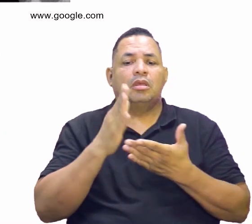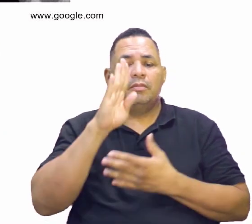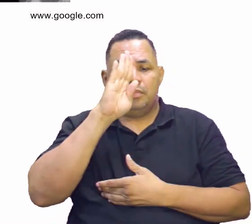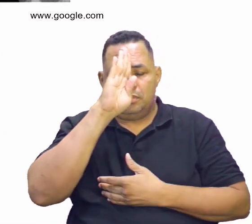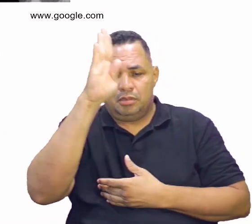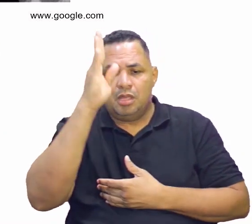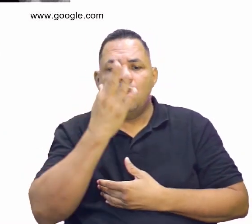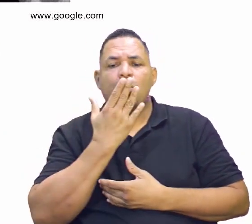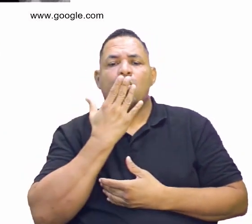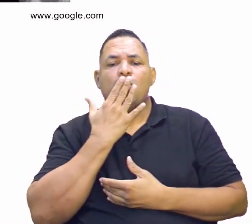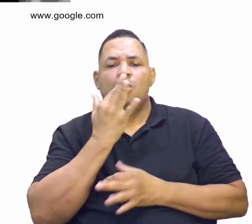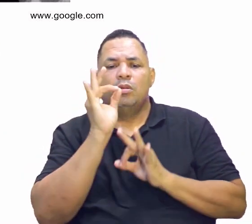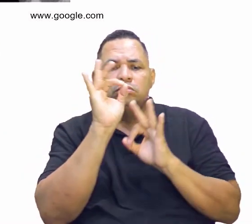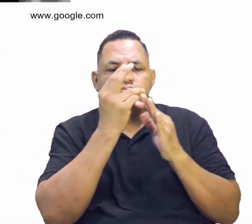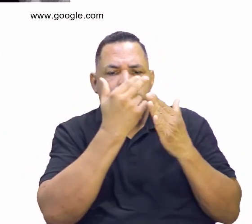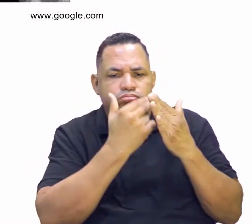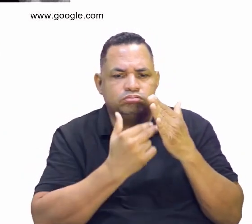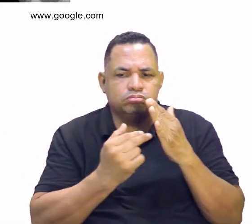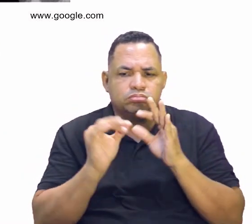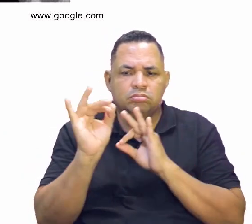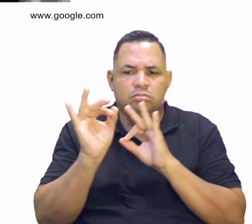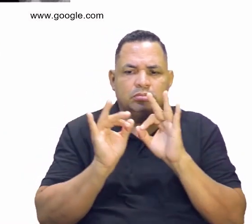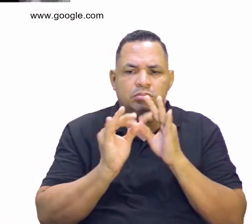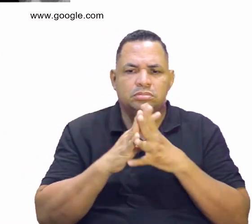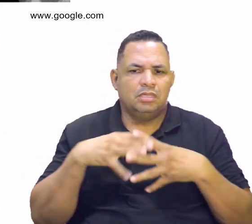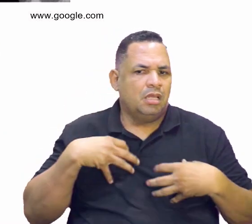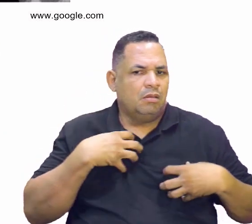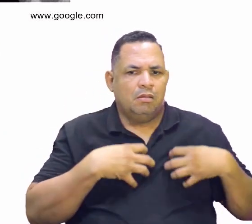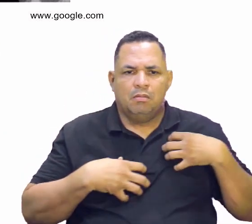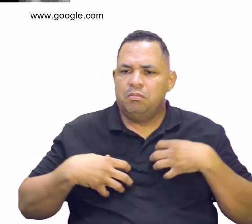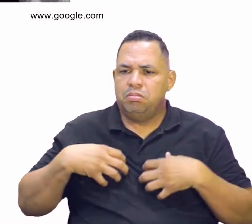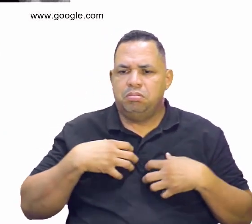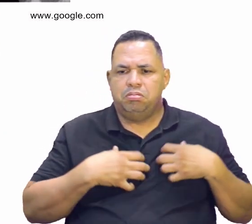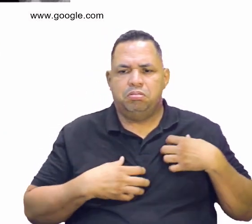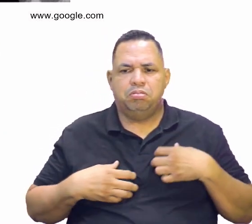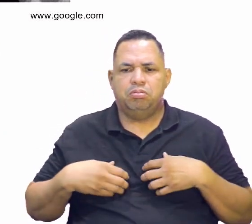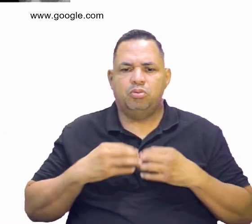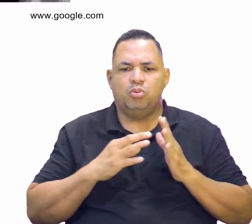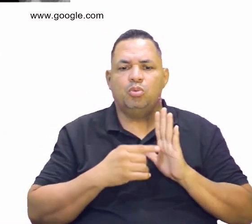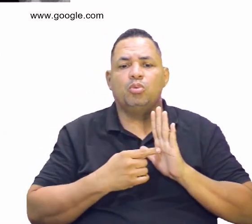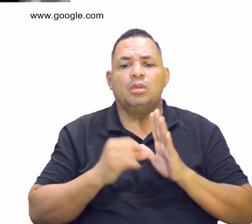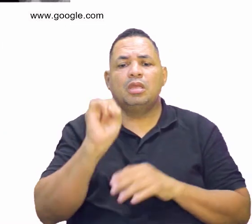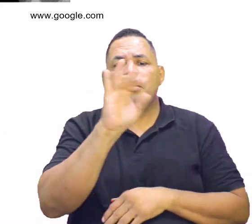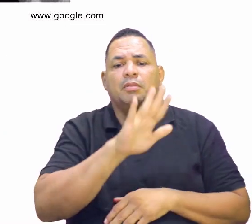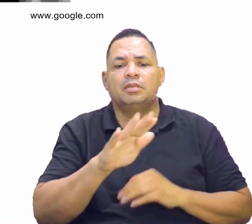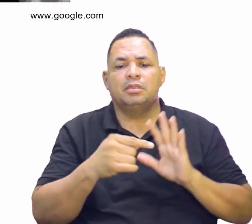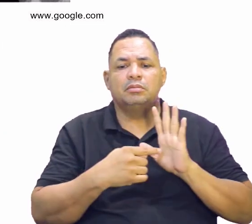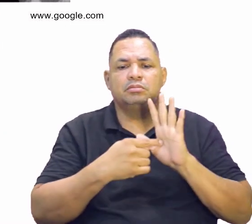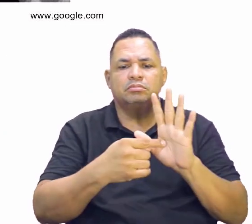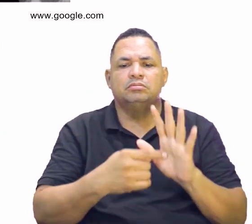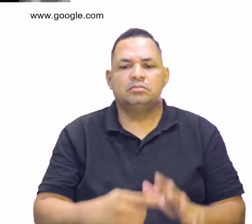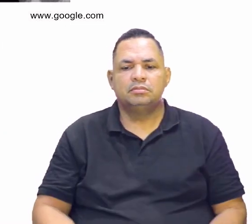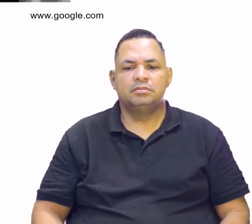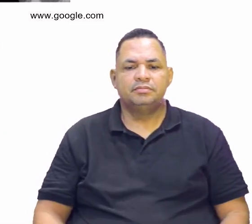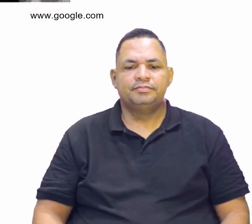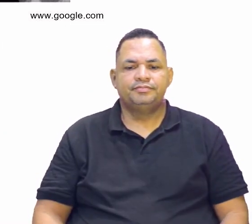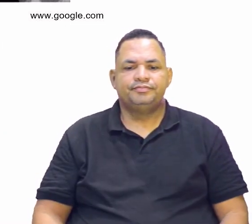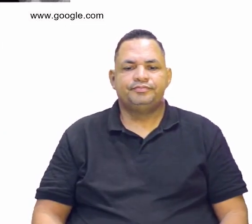São as cores, são as formas, é uma angústia? O que a mensagem quer, na verdade, transmitir?